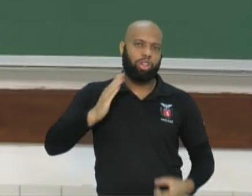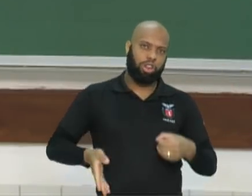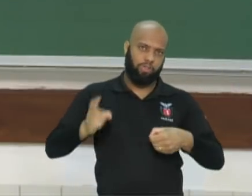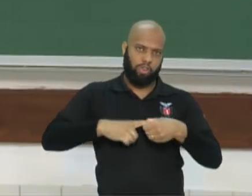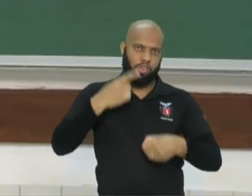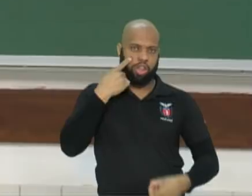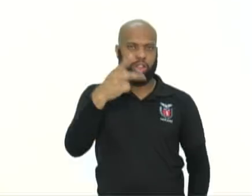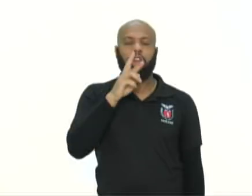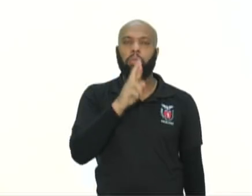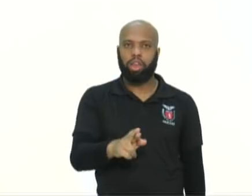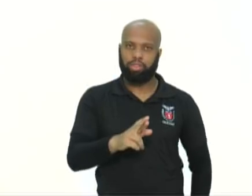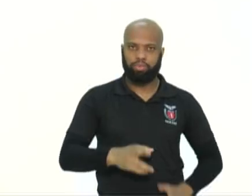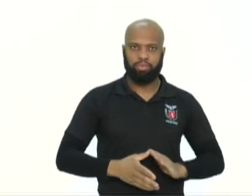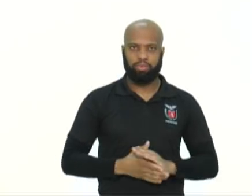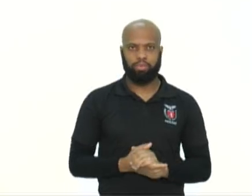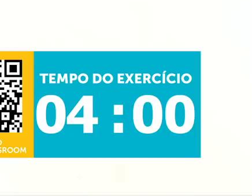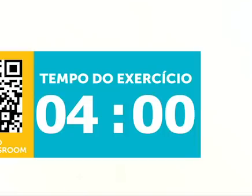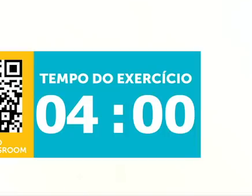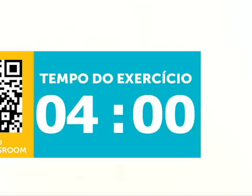já volta para corrigir.